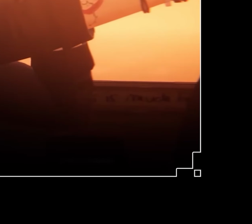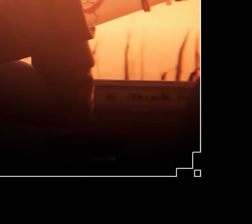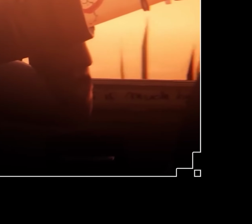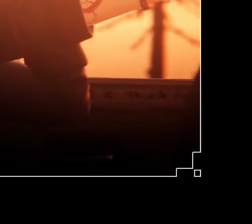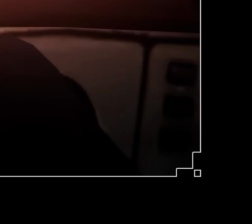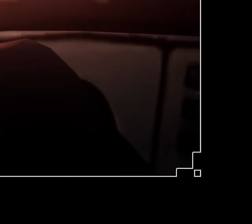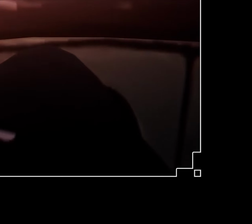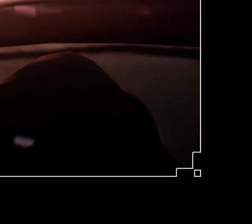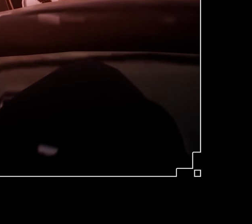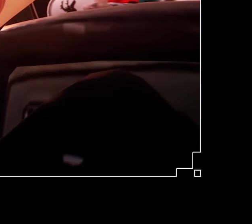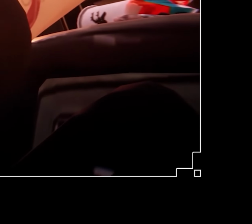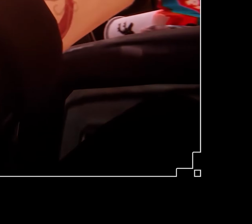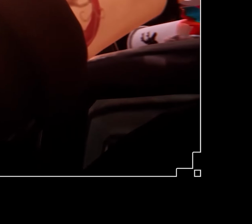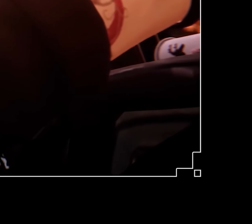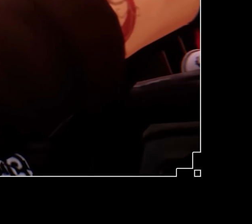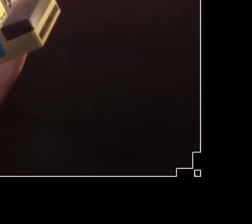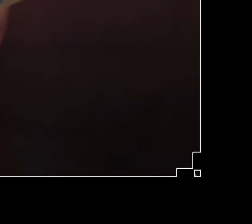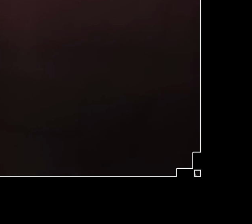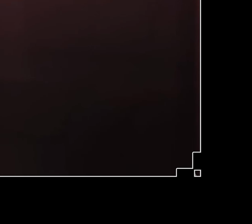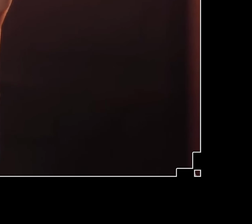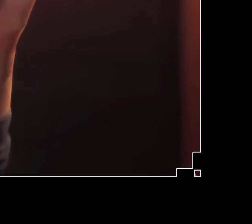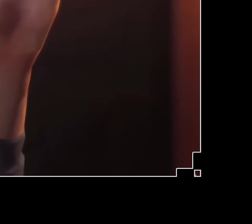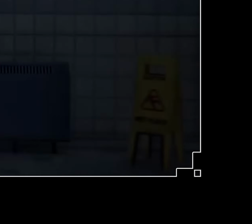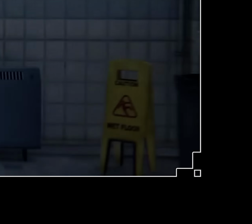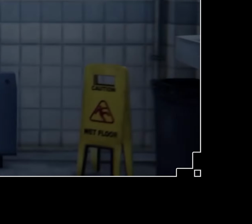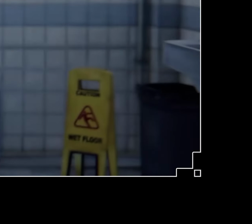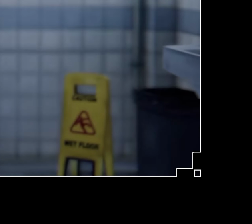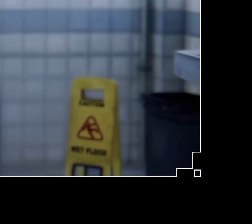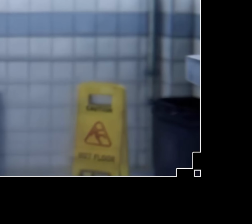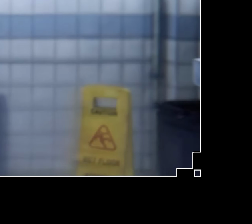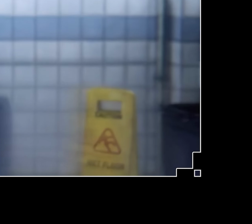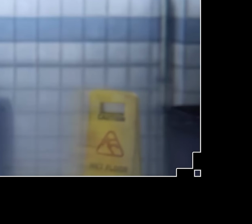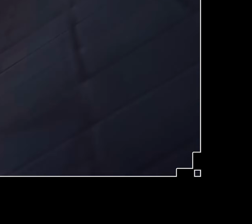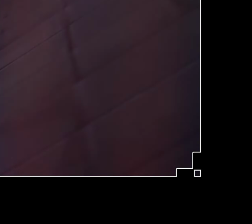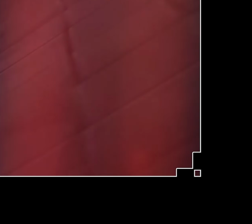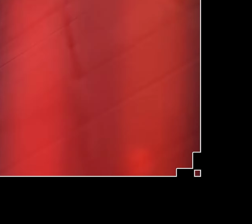Welcome home, Max. Thanks, Chloe. Mas nem sempre foi assim.